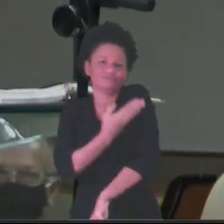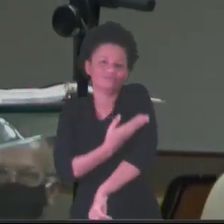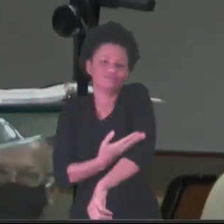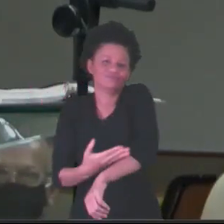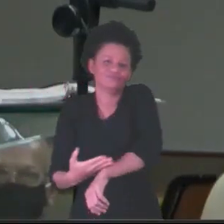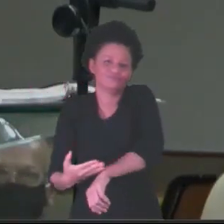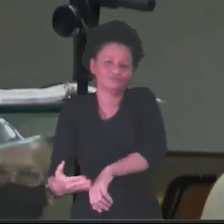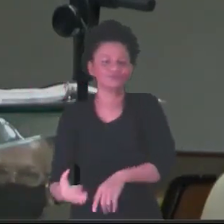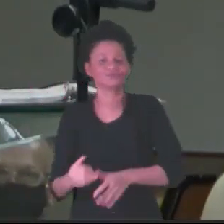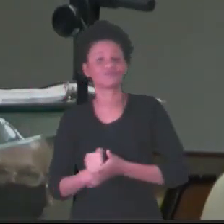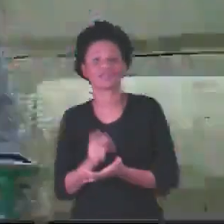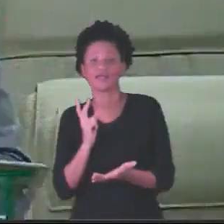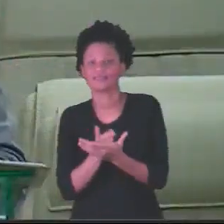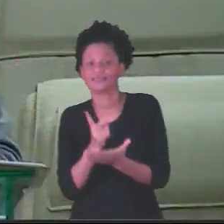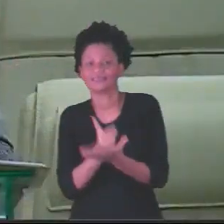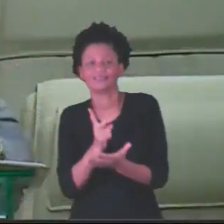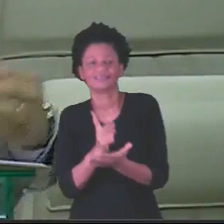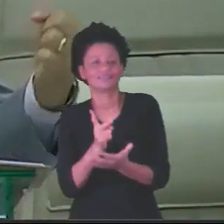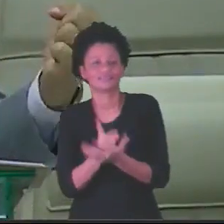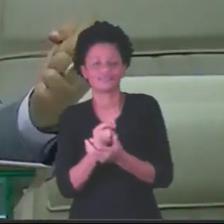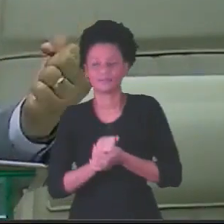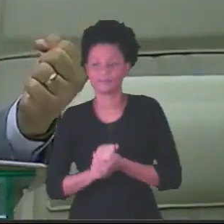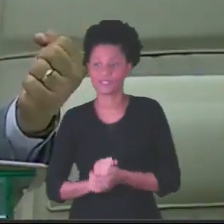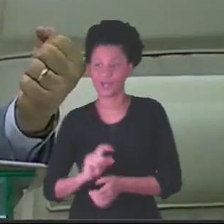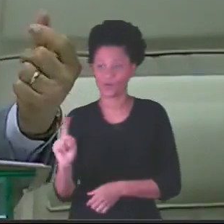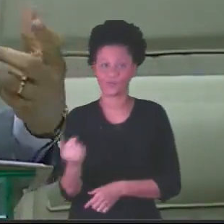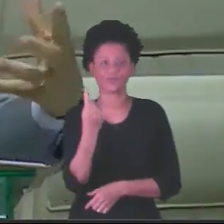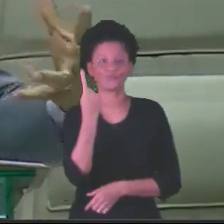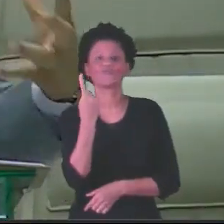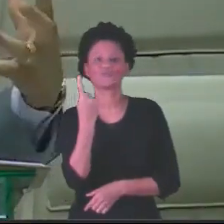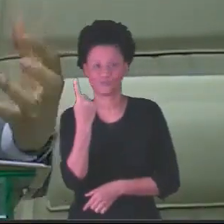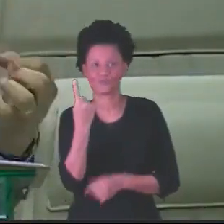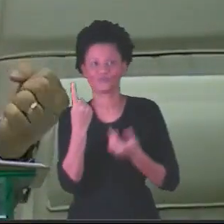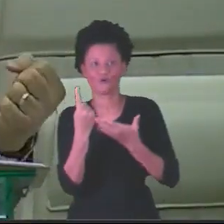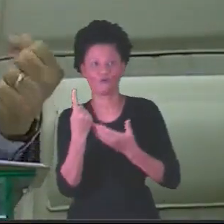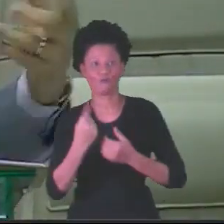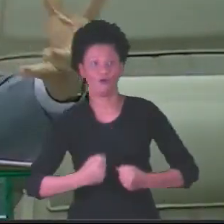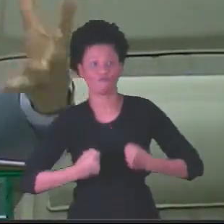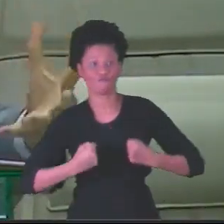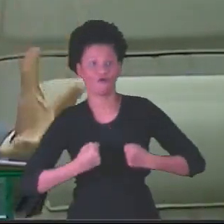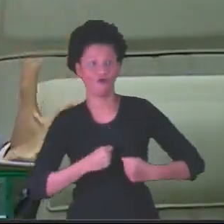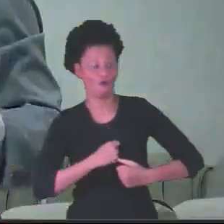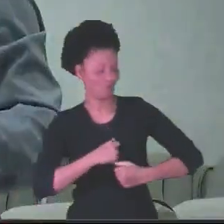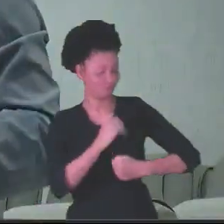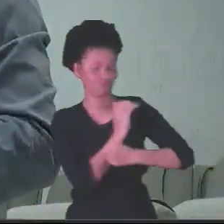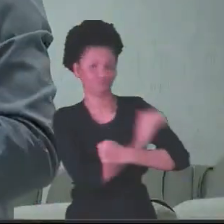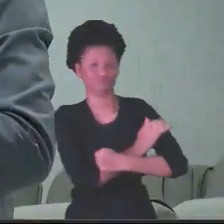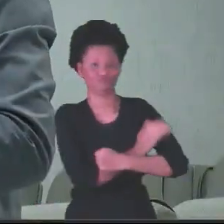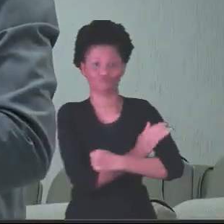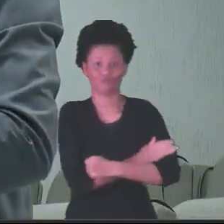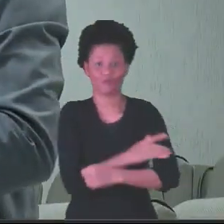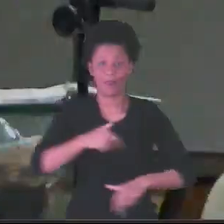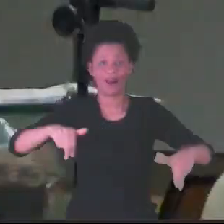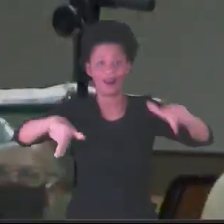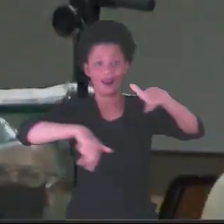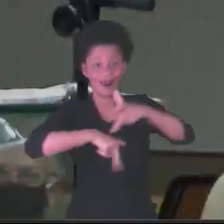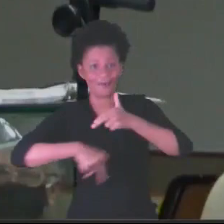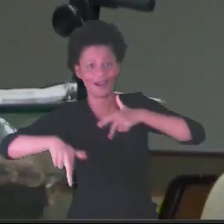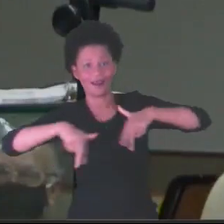hoje e sempre no meio tinha aquele que se sobre isso aí aportei mais robustez mais força